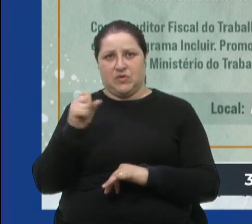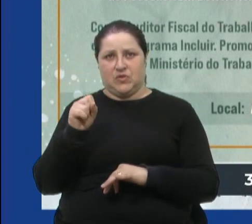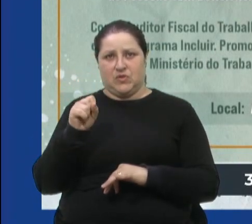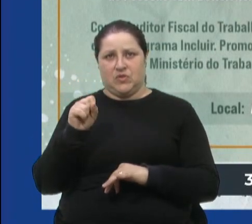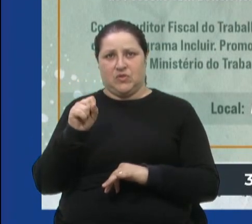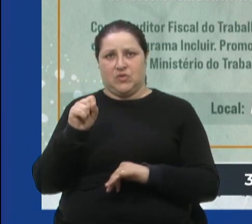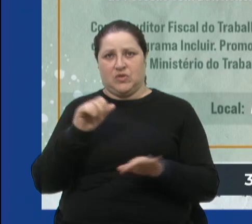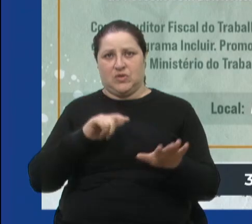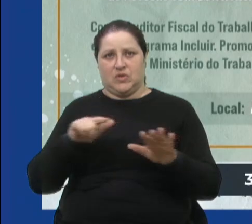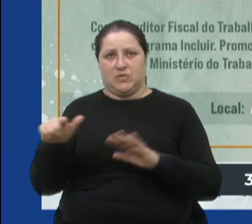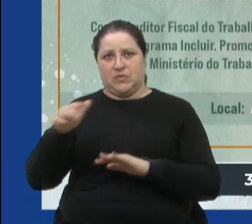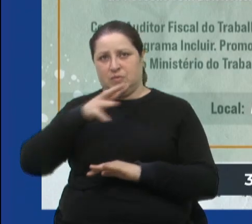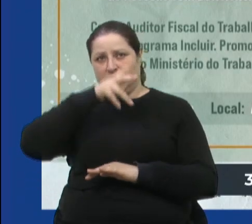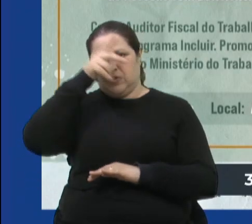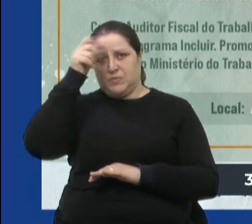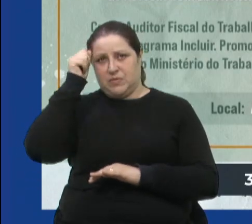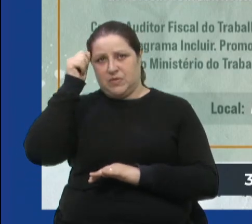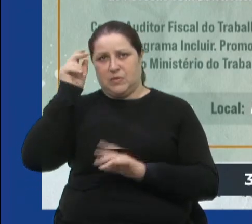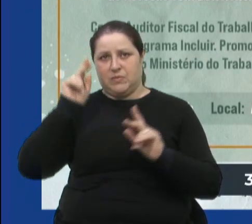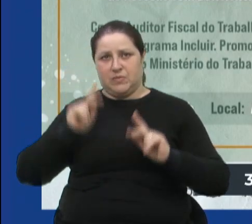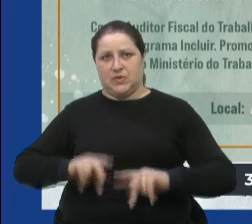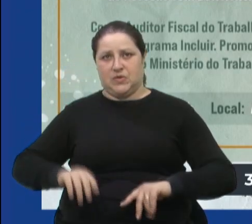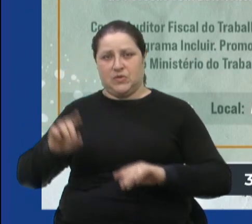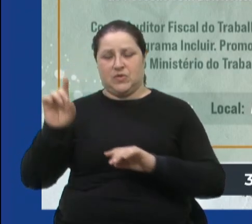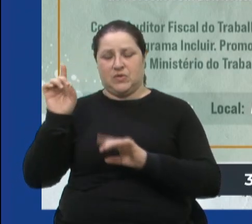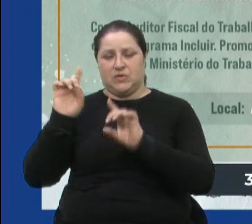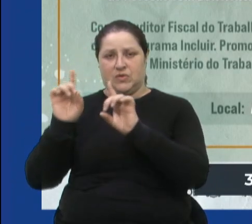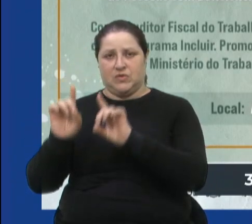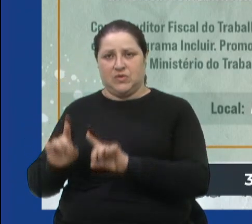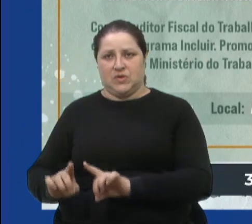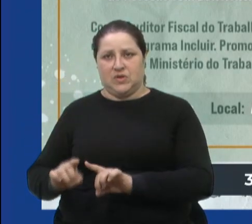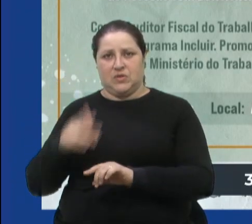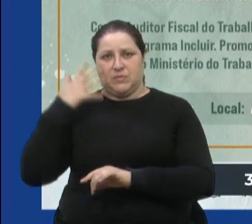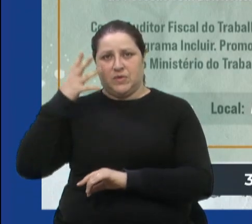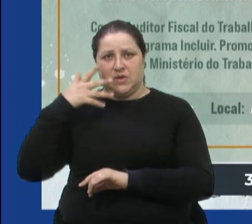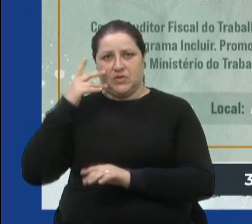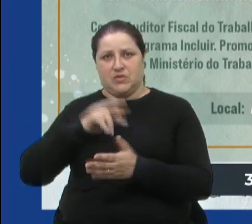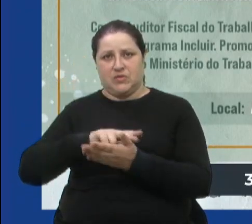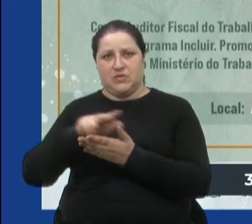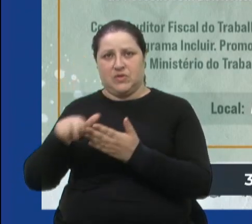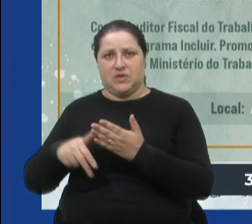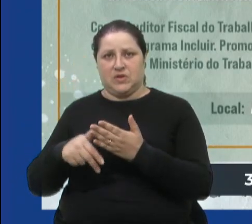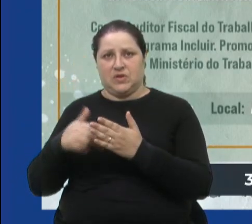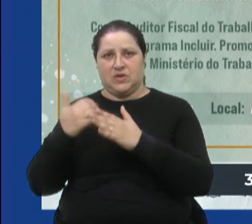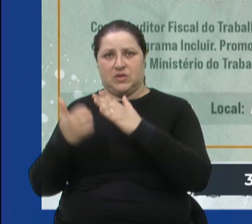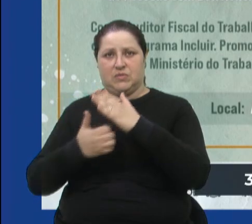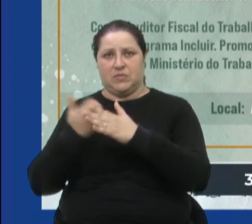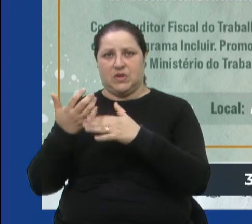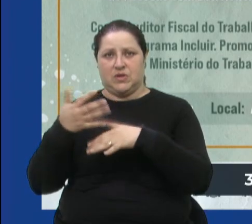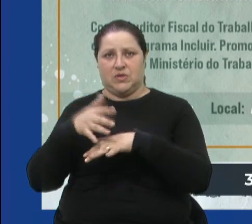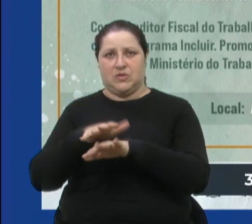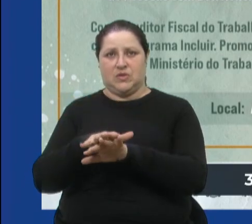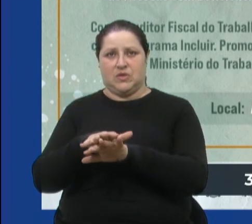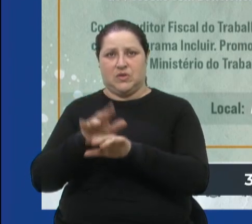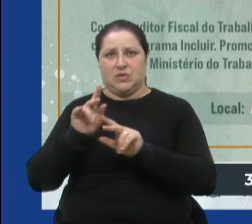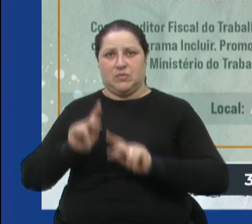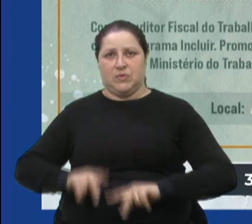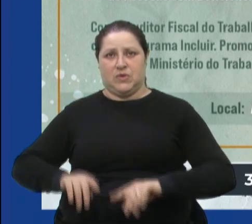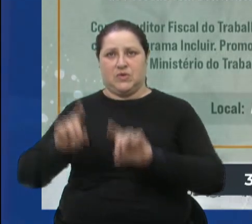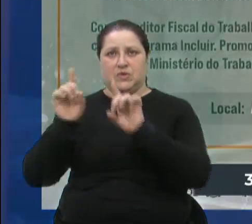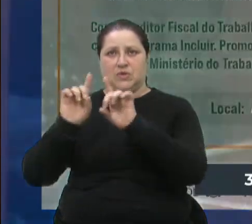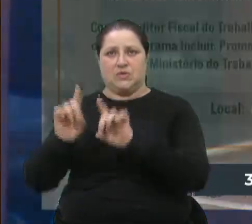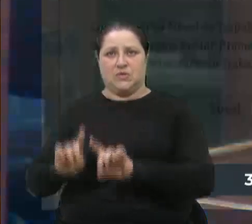Deficiência. Terá uma palestra, diversidade nas empresas, inclusão de pessoas com deficiência no mercado